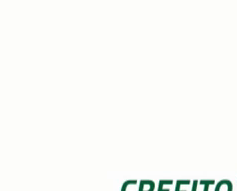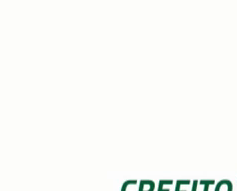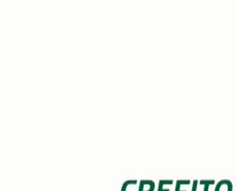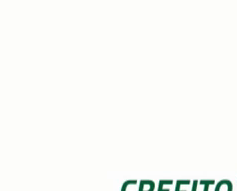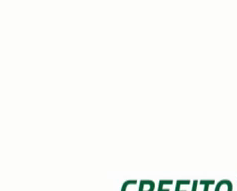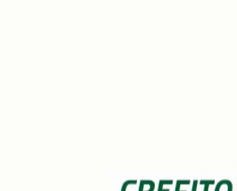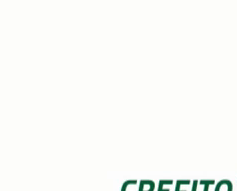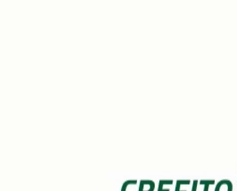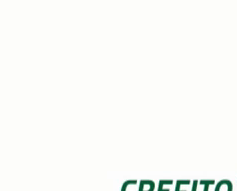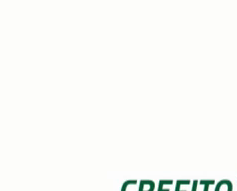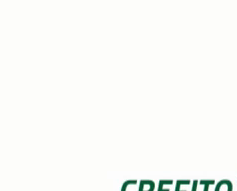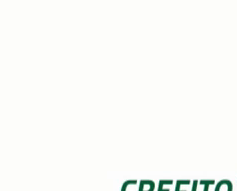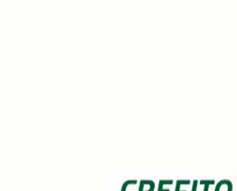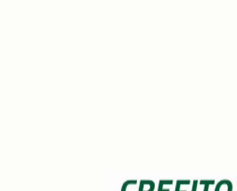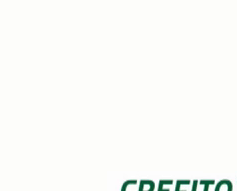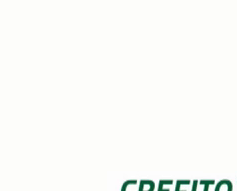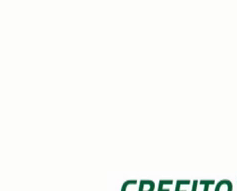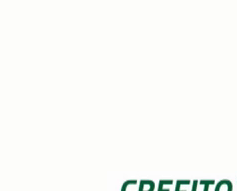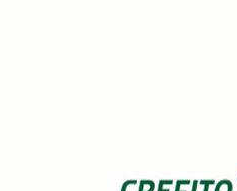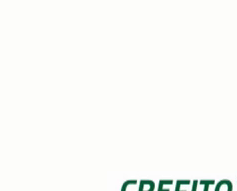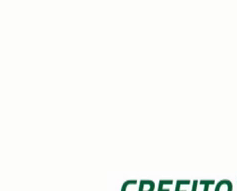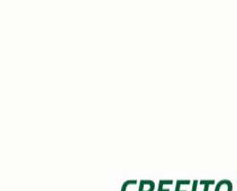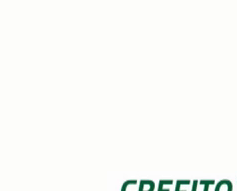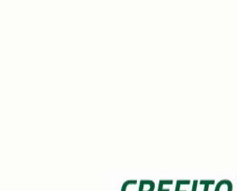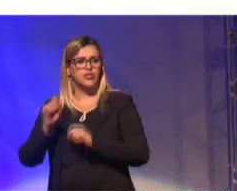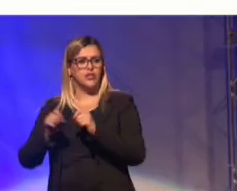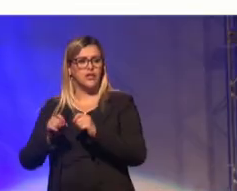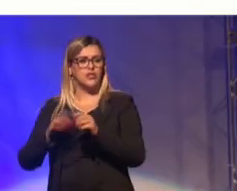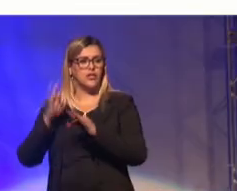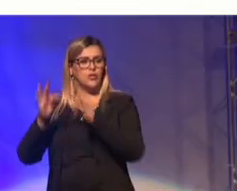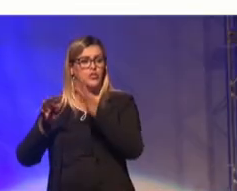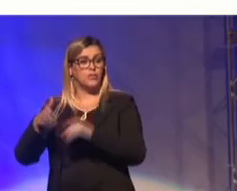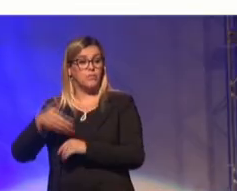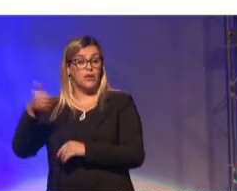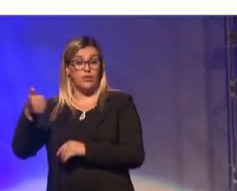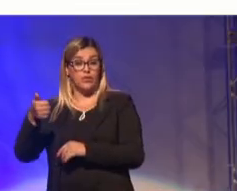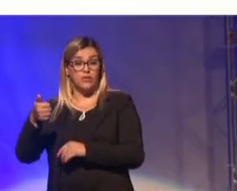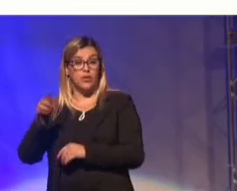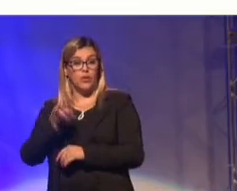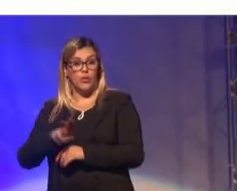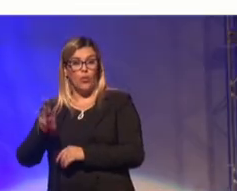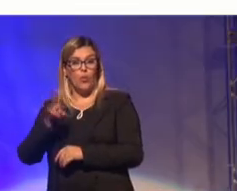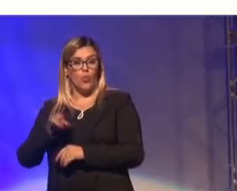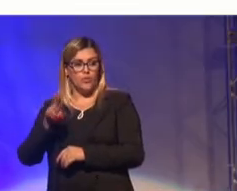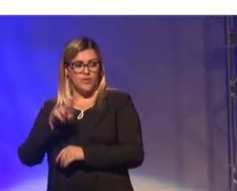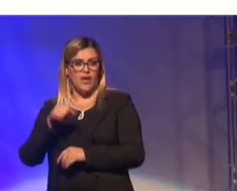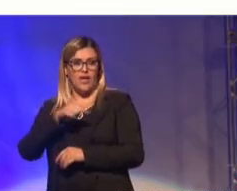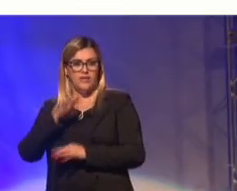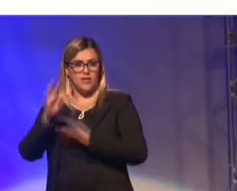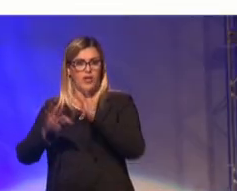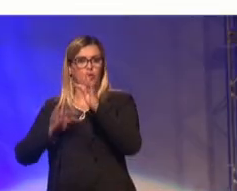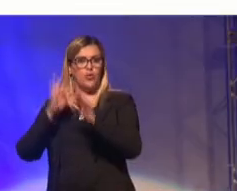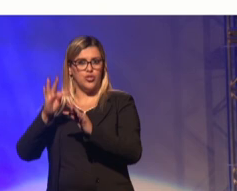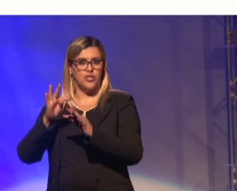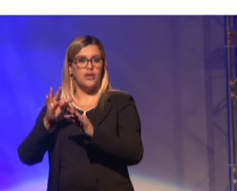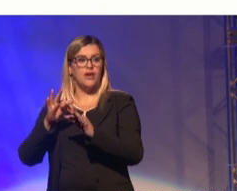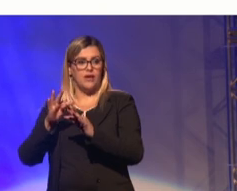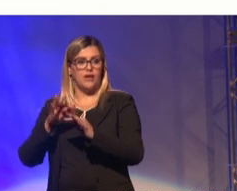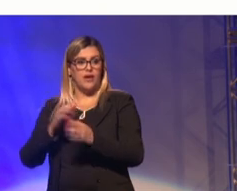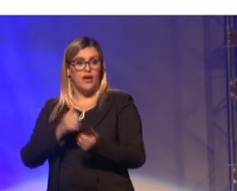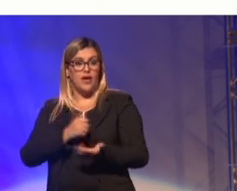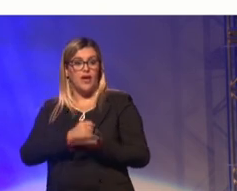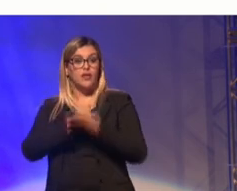com equipamentos, com oferta de recursos muito melhores. Usar esses recursos impacta na educação dos